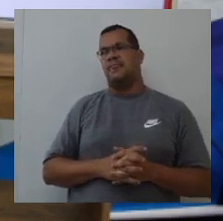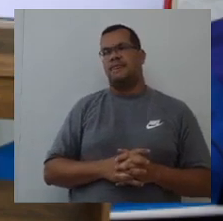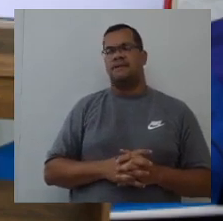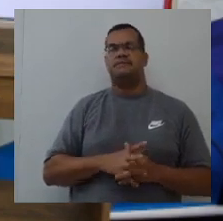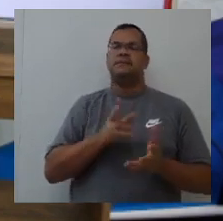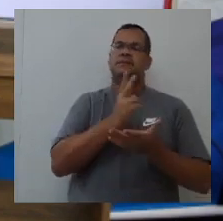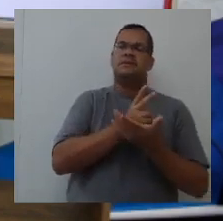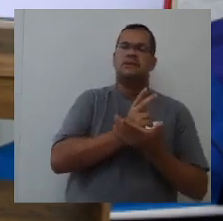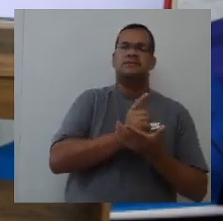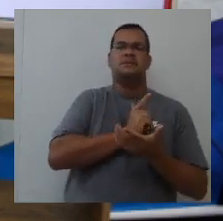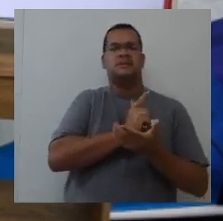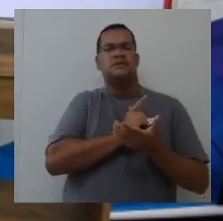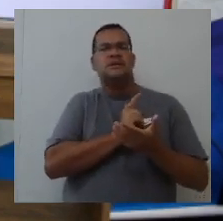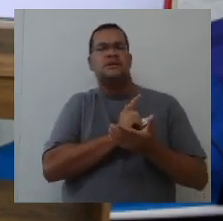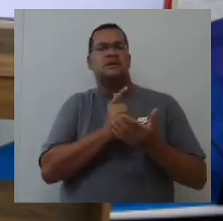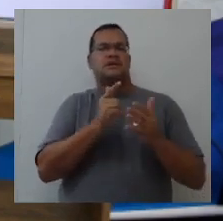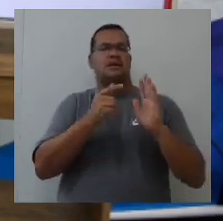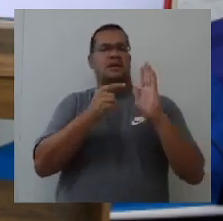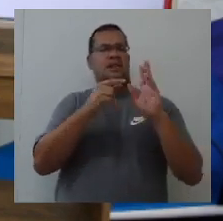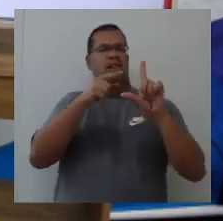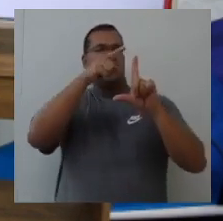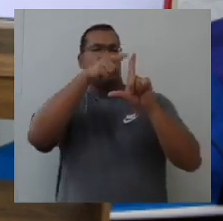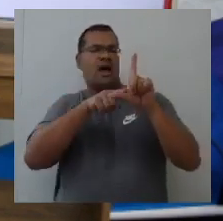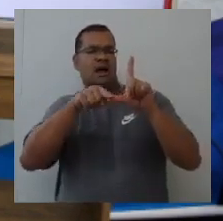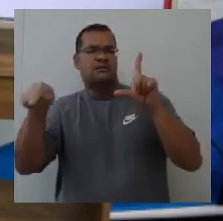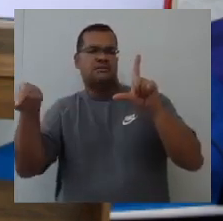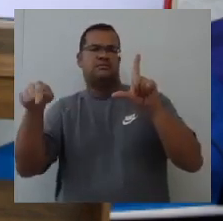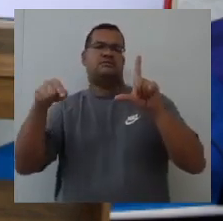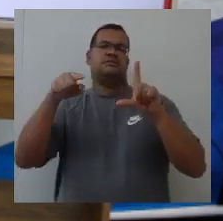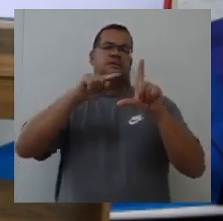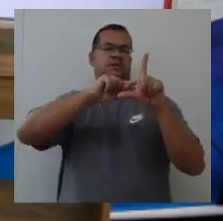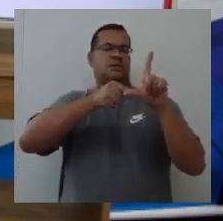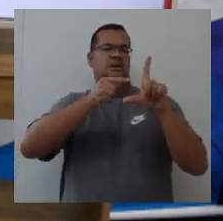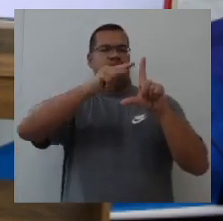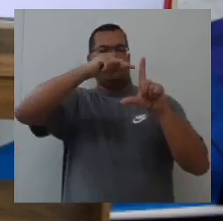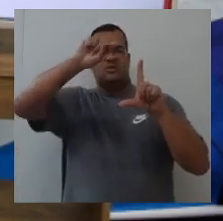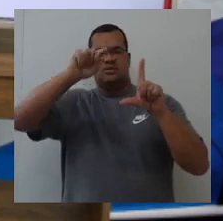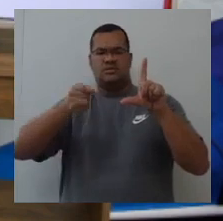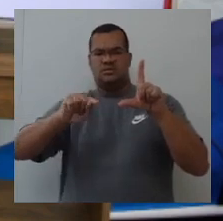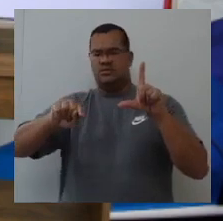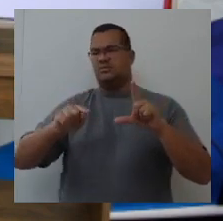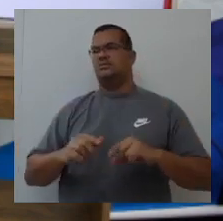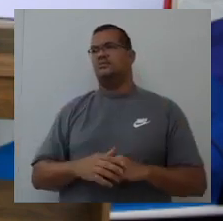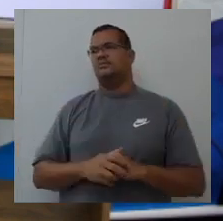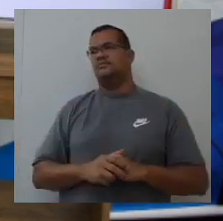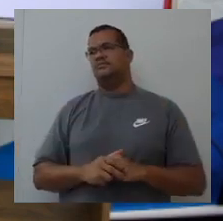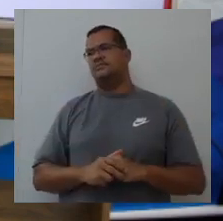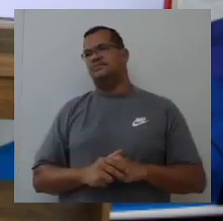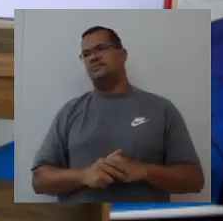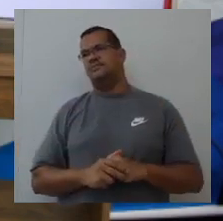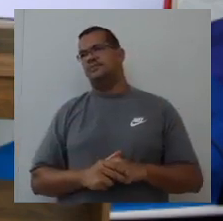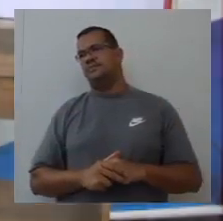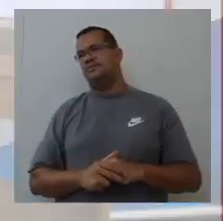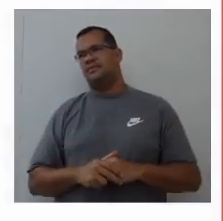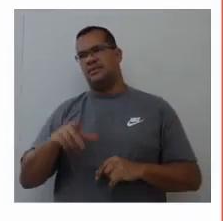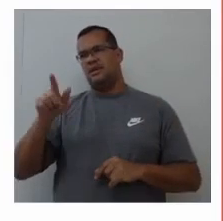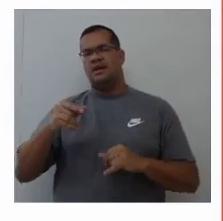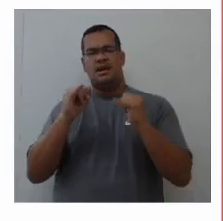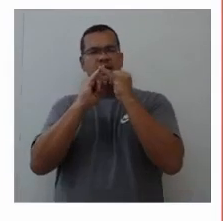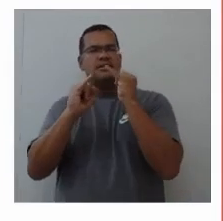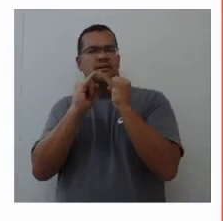de lados à medida de ângulos, tá certo? Então, observe que essas figuras são muito semelhantes. Triângulo retângulo bem especificado aqui e